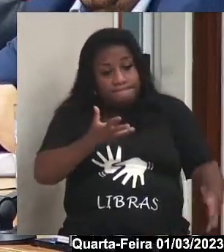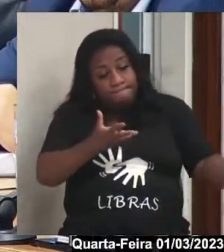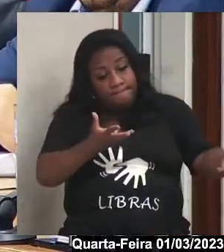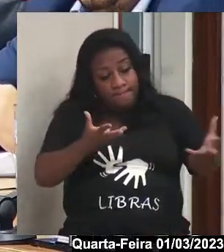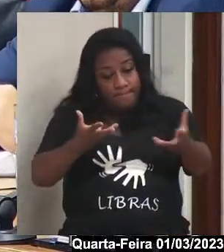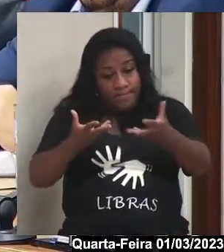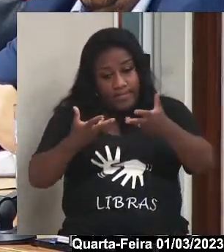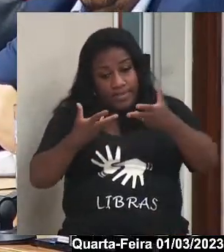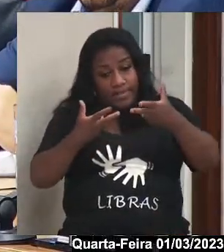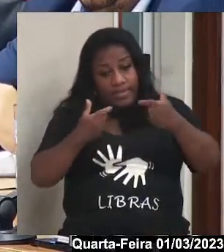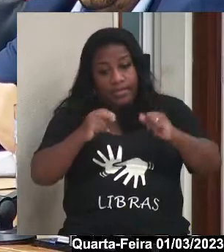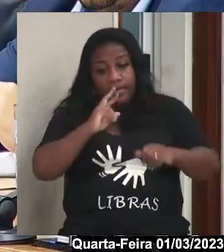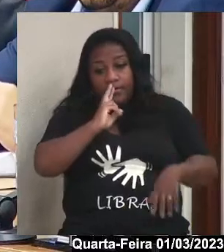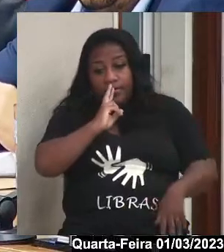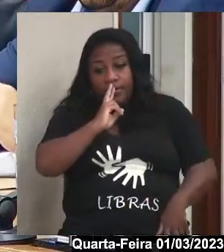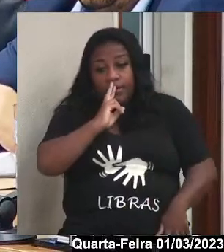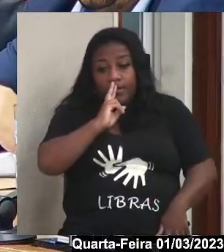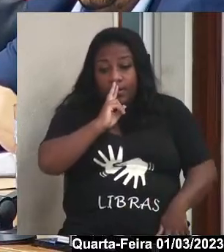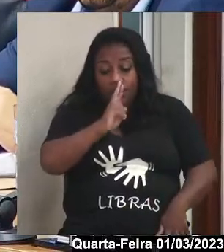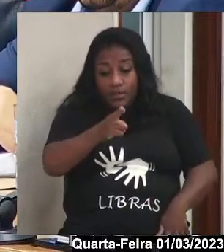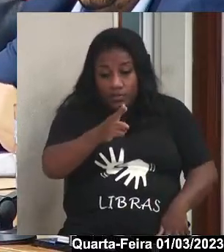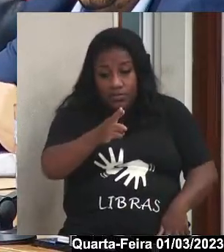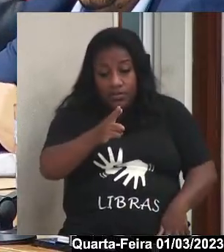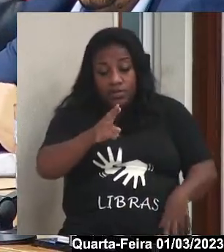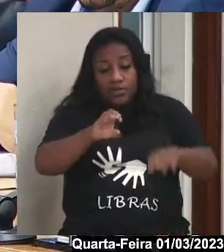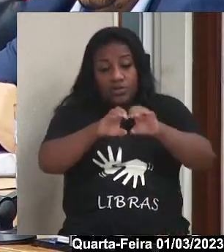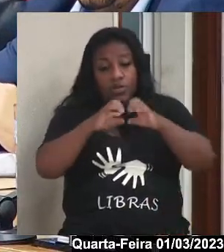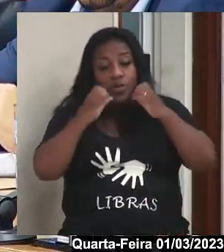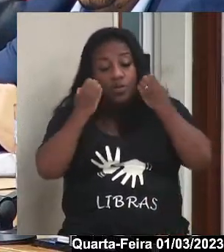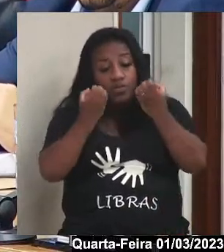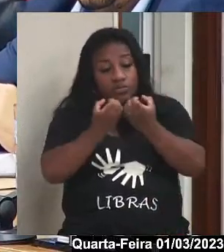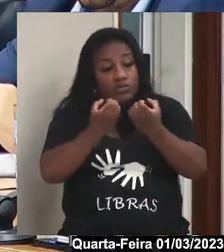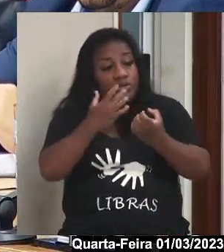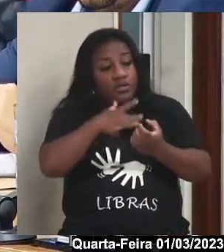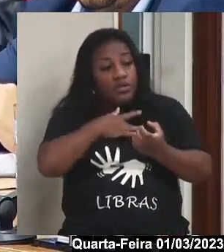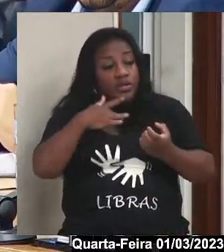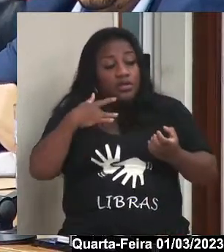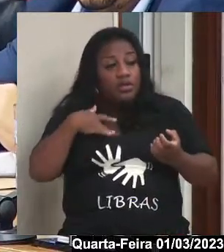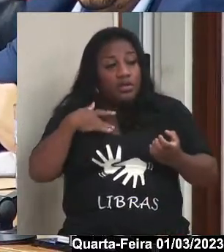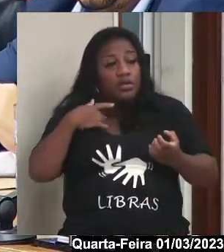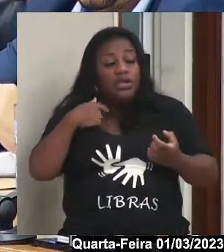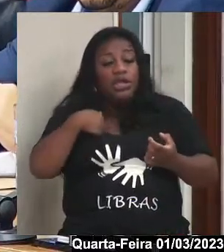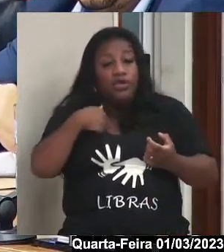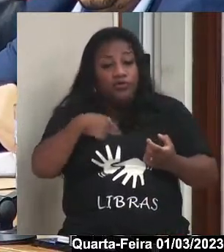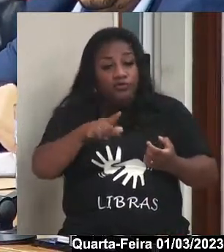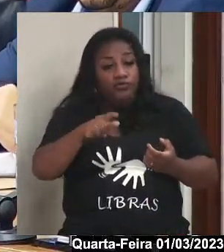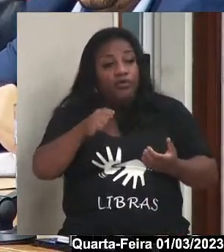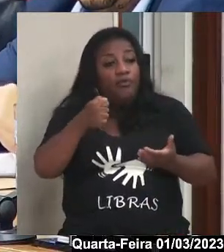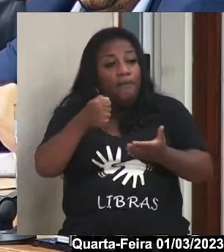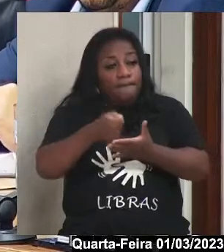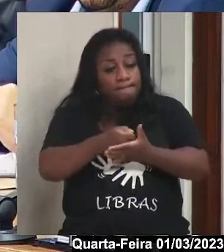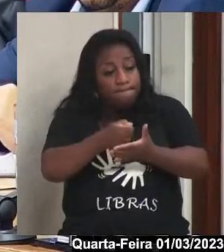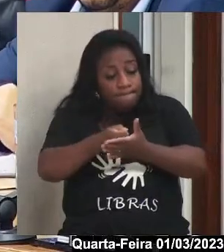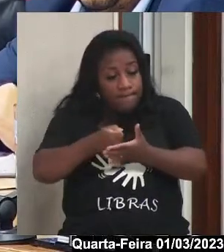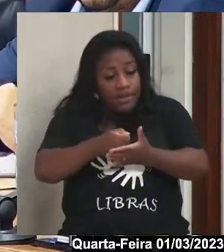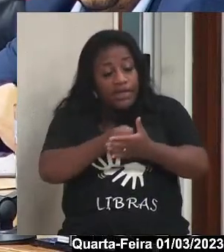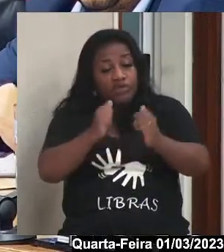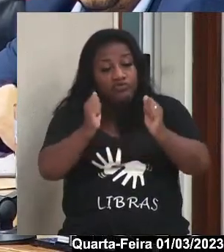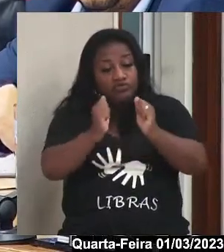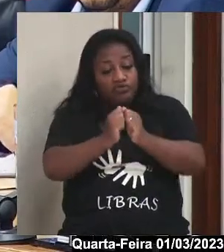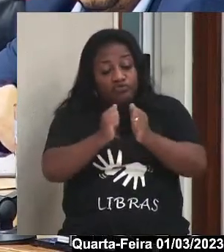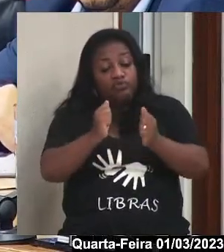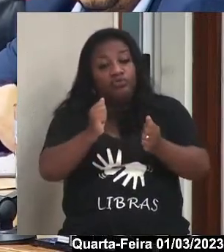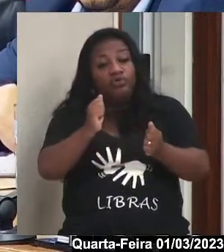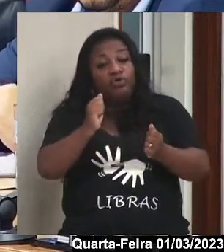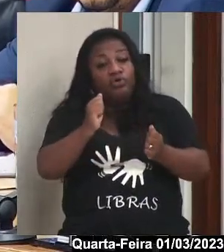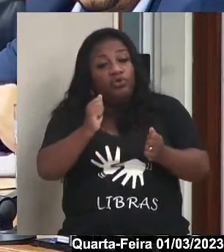convite e hoje, respondendo como presidente da Comissão de Saúde da cidade, eu vou brigar junto à